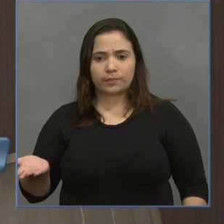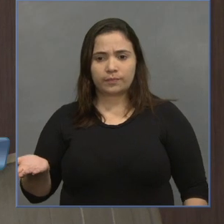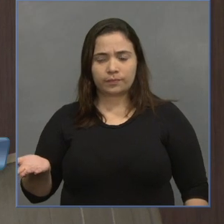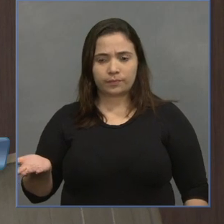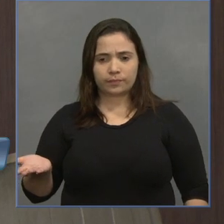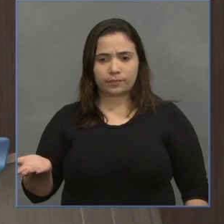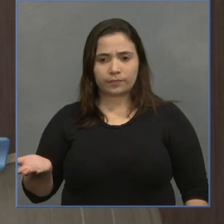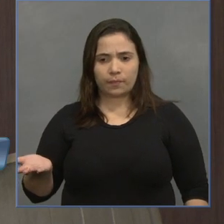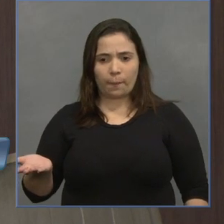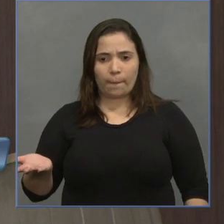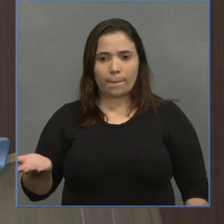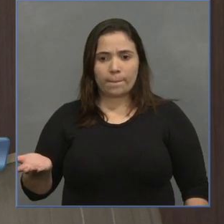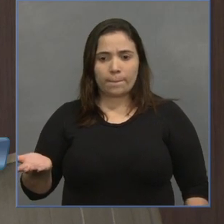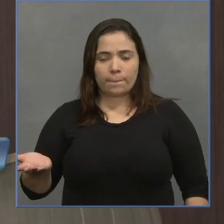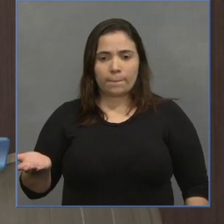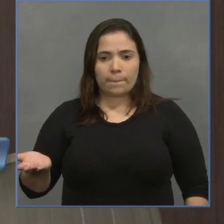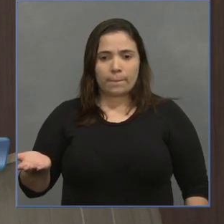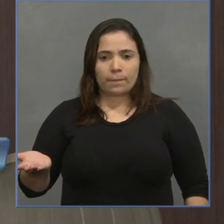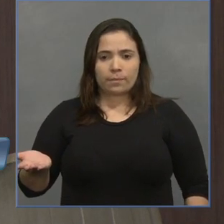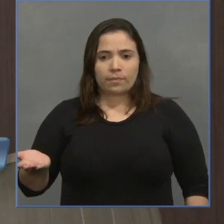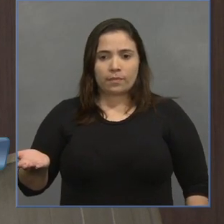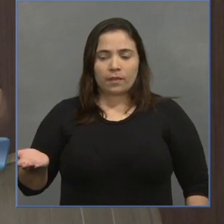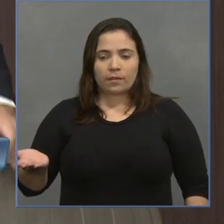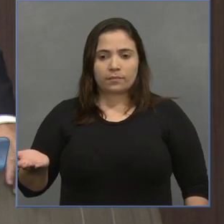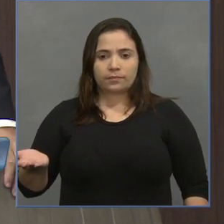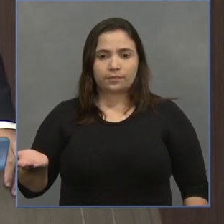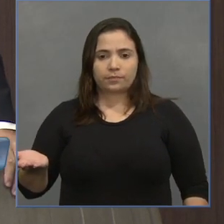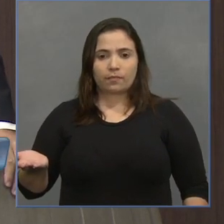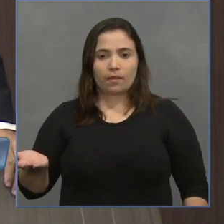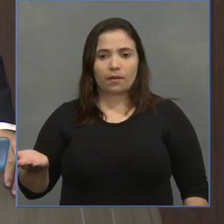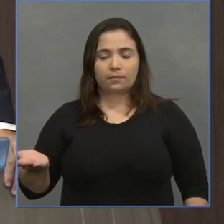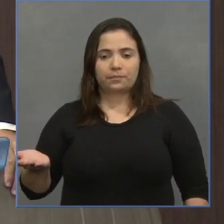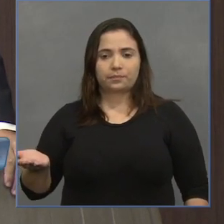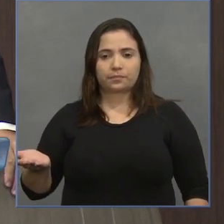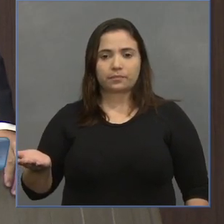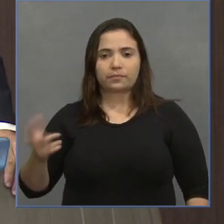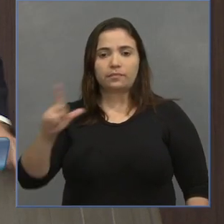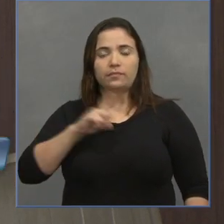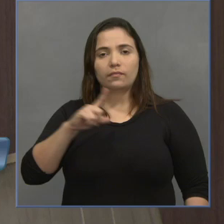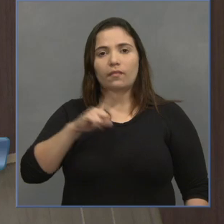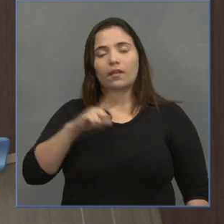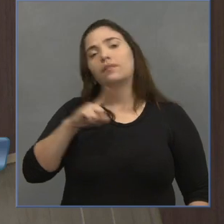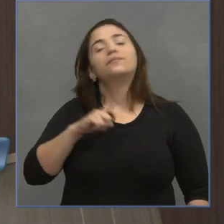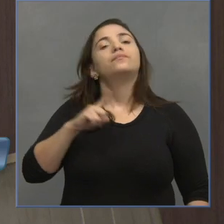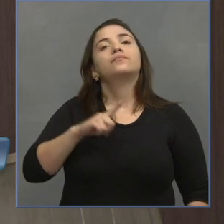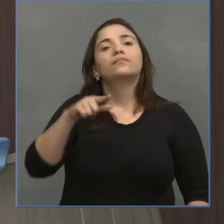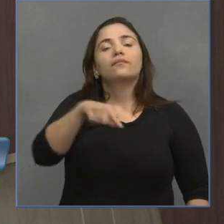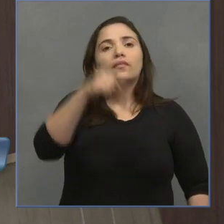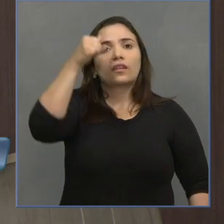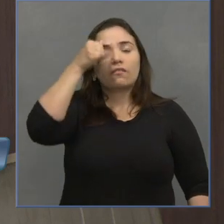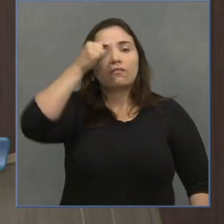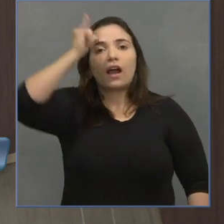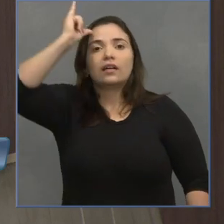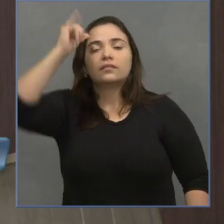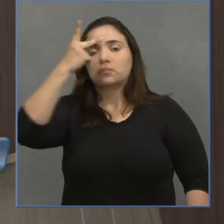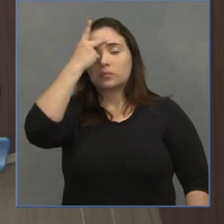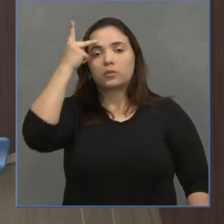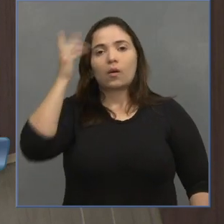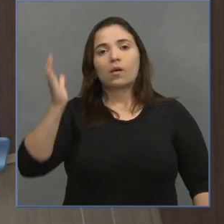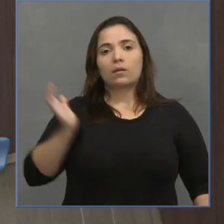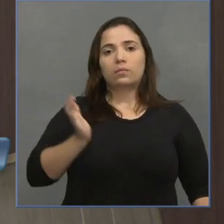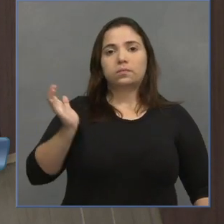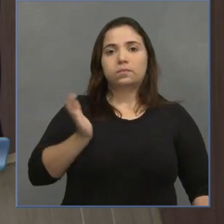outorga, por exemplo, de alguns grandes empreendimentos do agronegócio, da agricultura irrigada, isto é